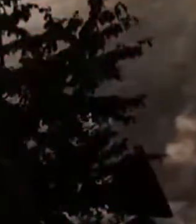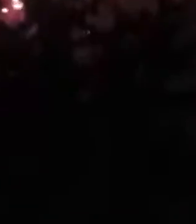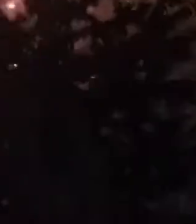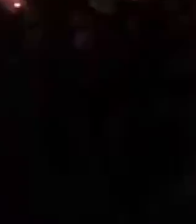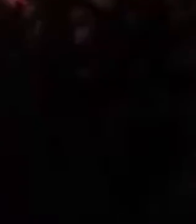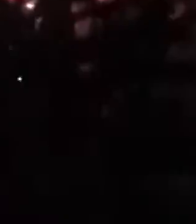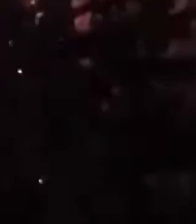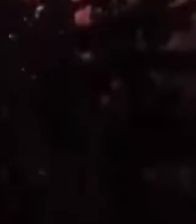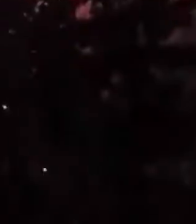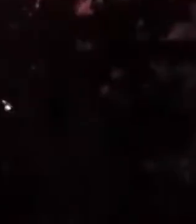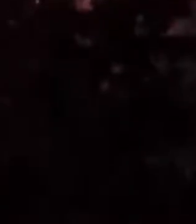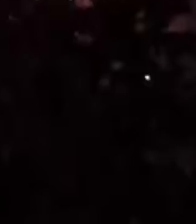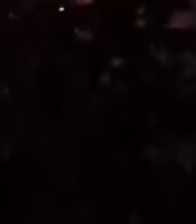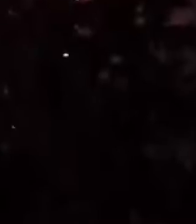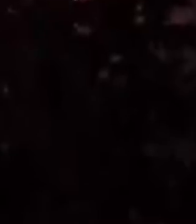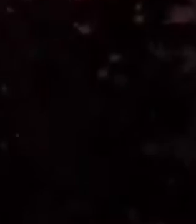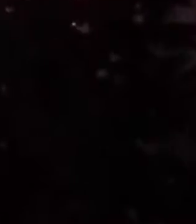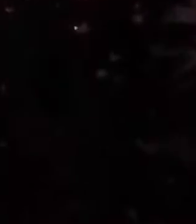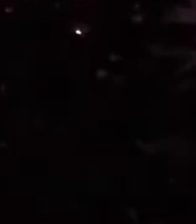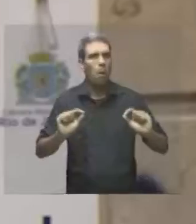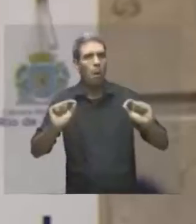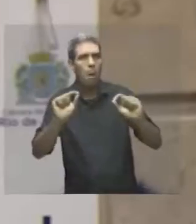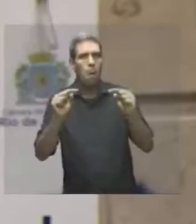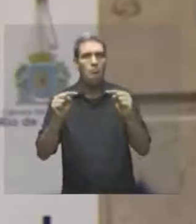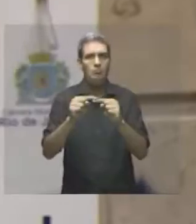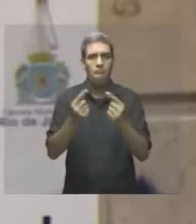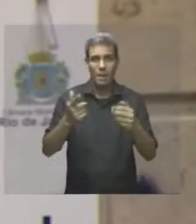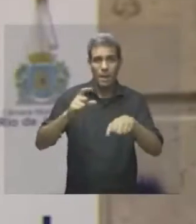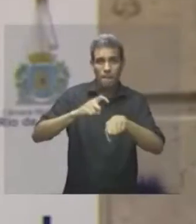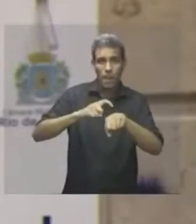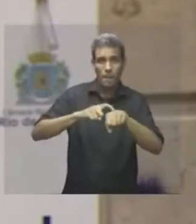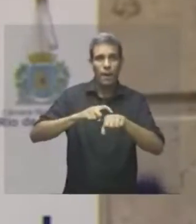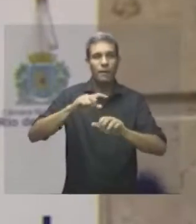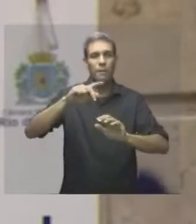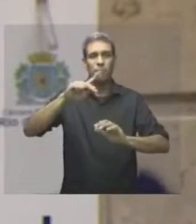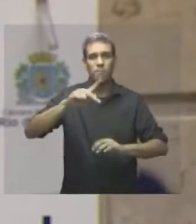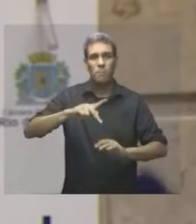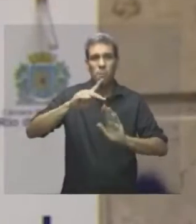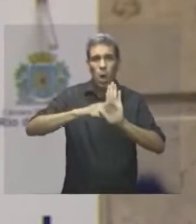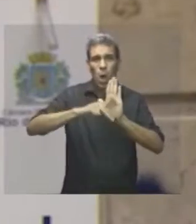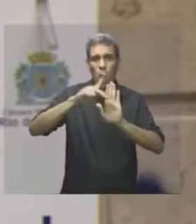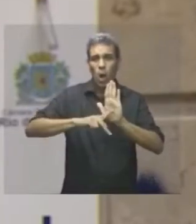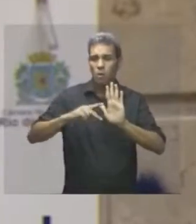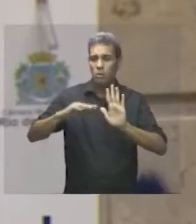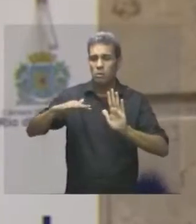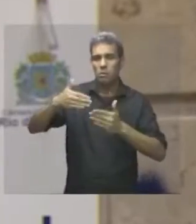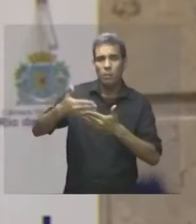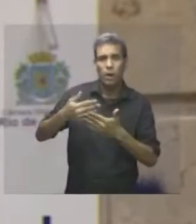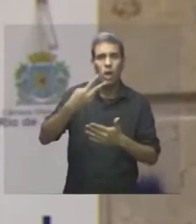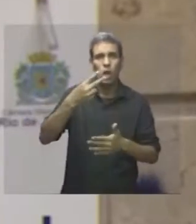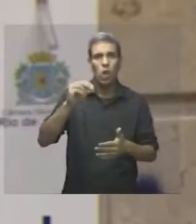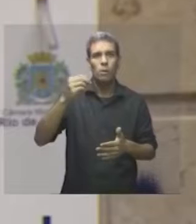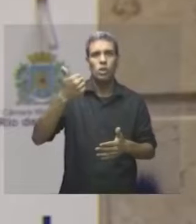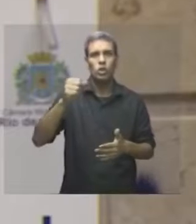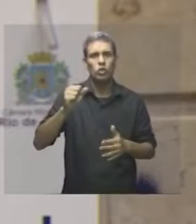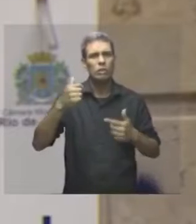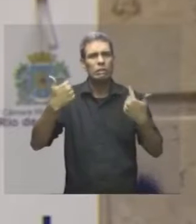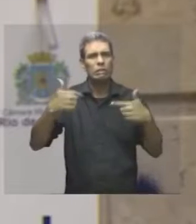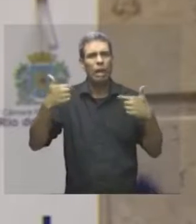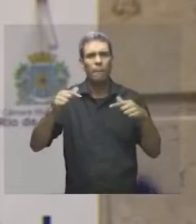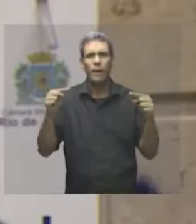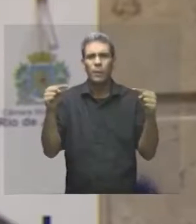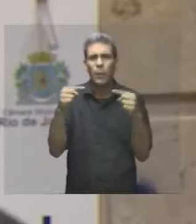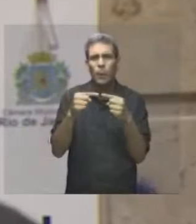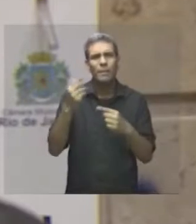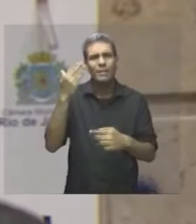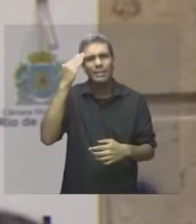de artifício ou similares no município do Rio. Esse projeto a gente já vem trabalhando desde 2018, né? Porque a